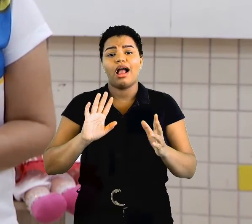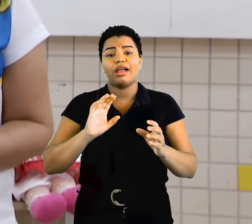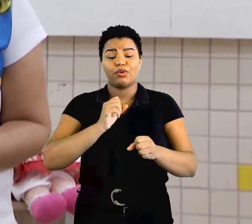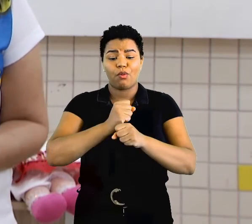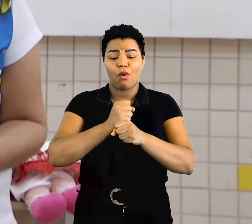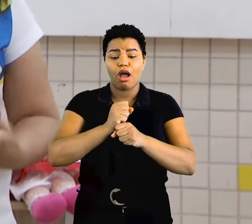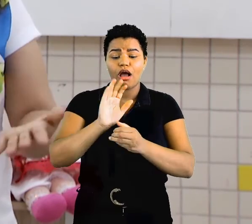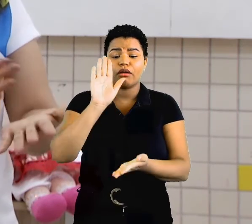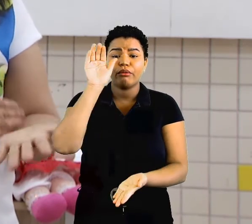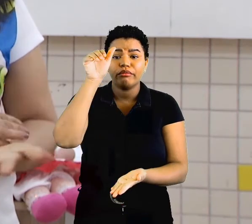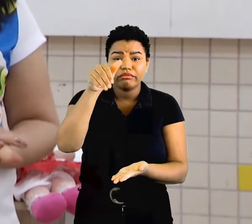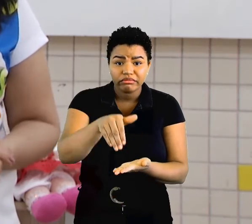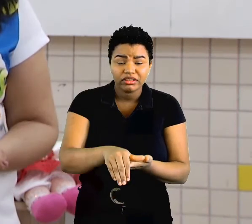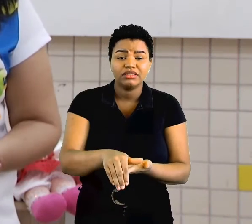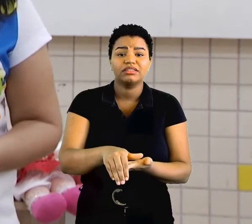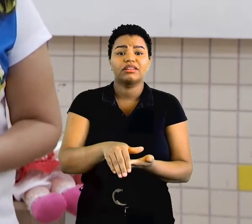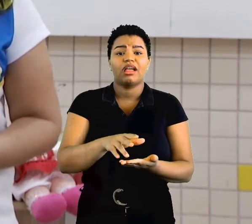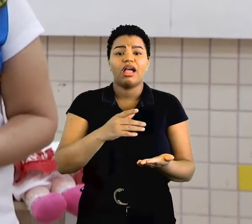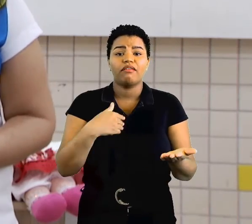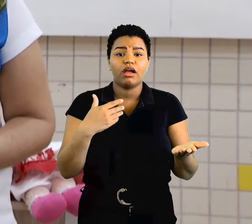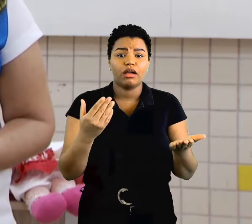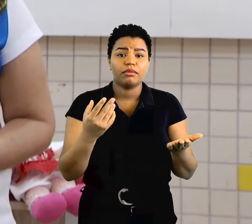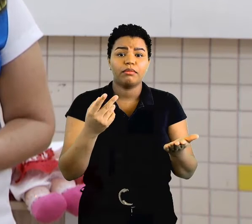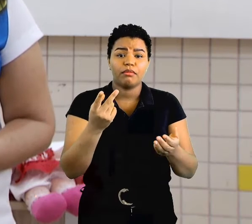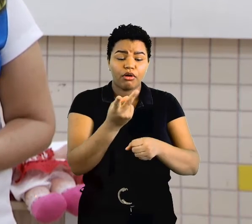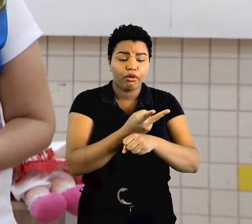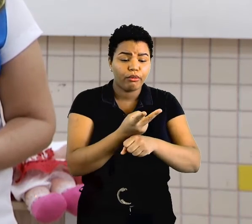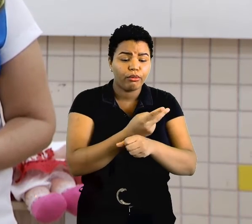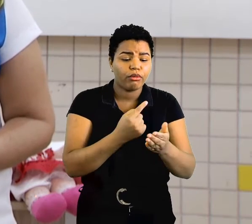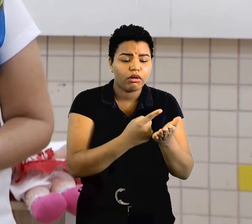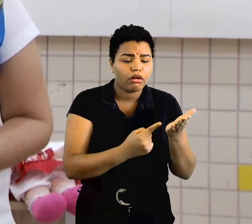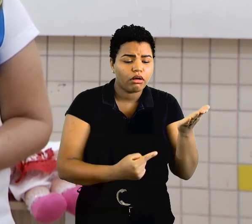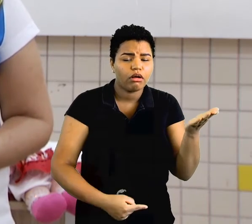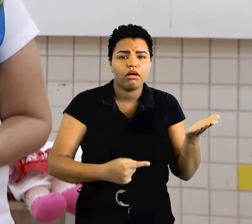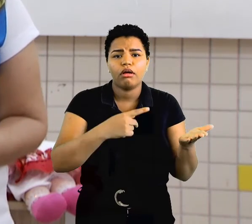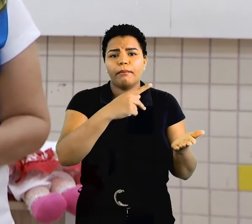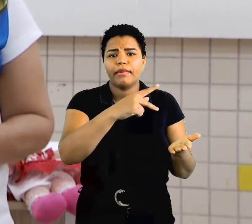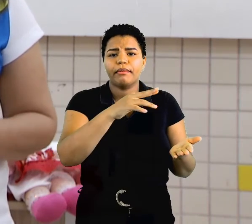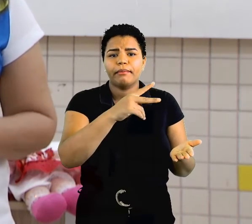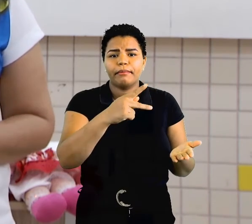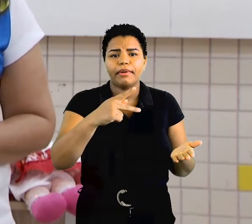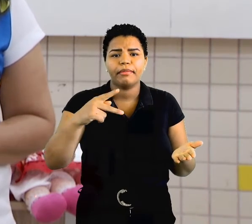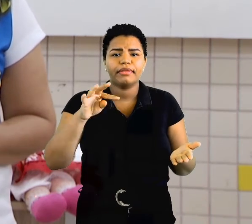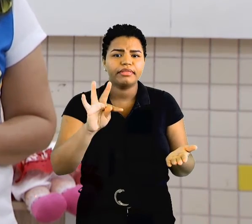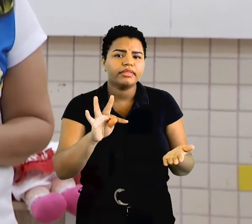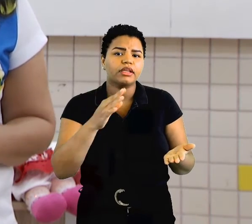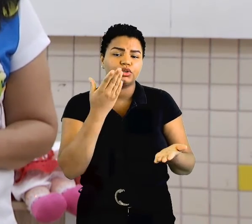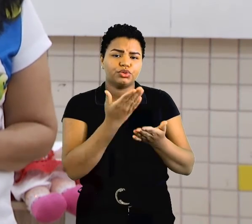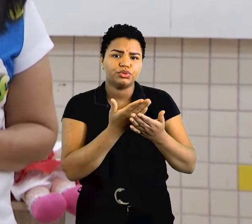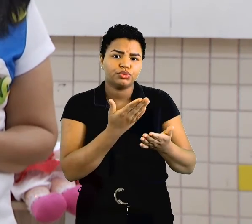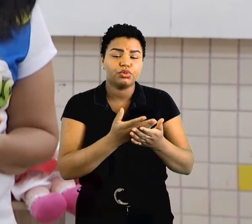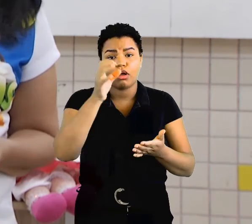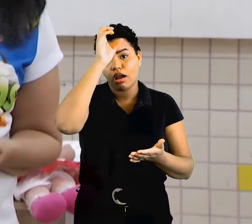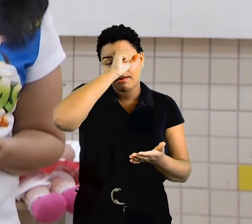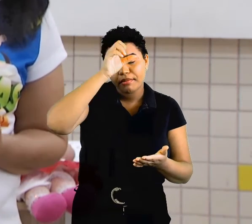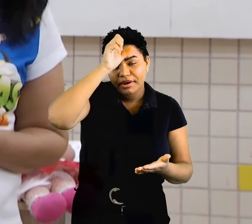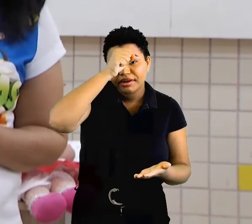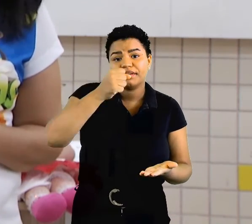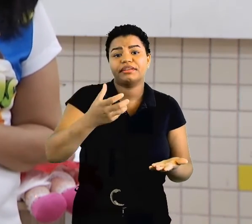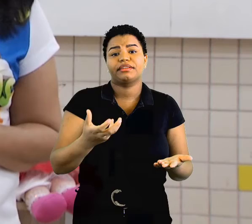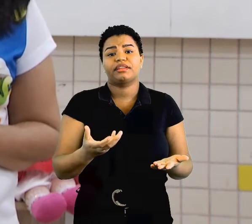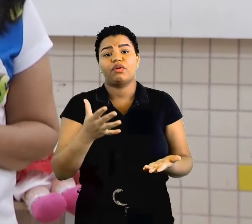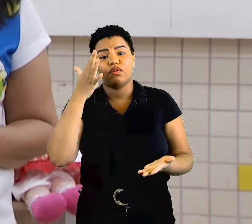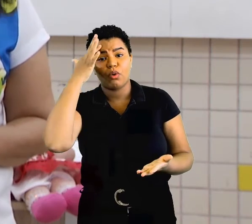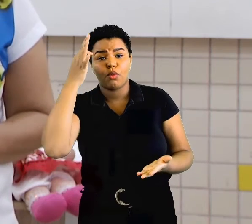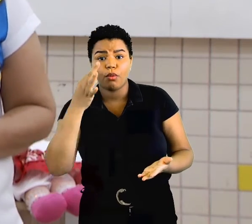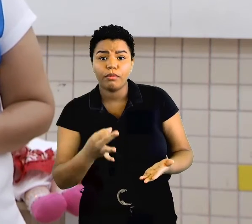vão buscar no teu caderno de PPT quais os gêneros que vocês estudaram, o que você aprendeu, o que você compreendeu